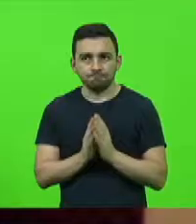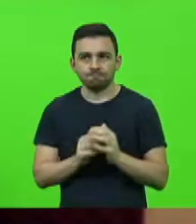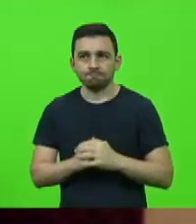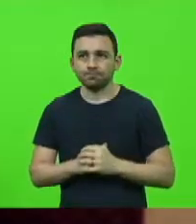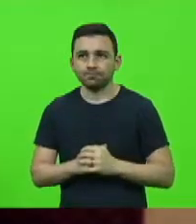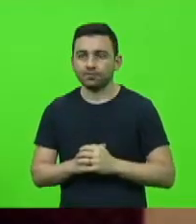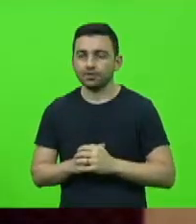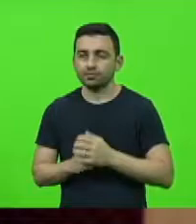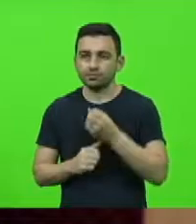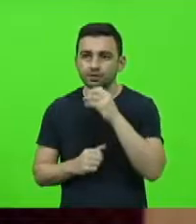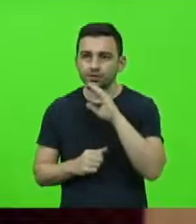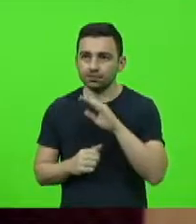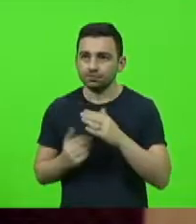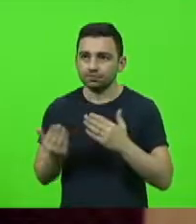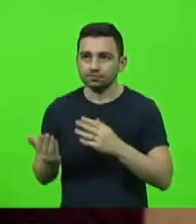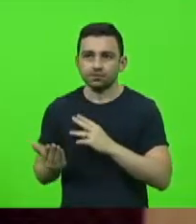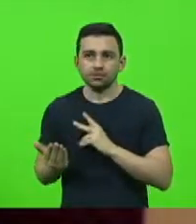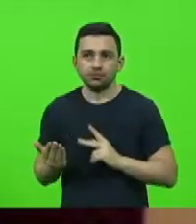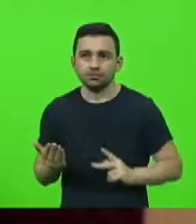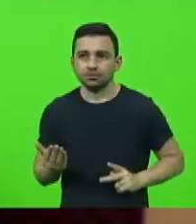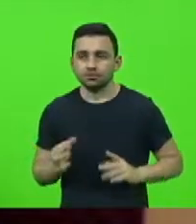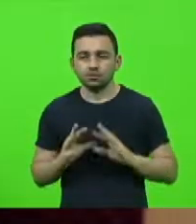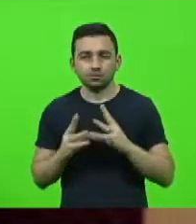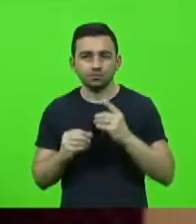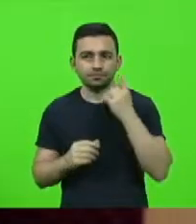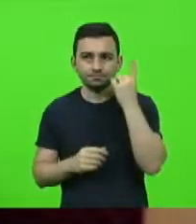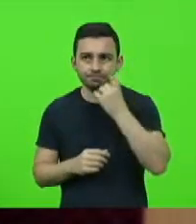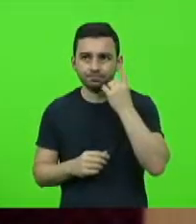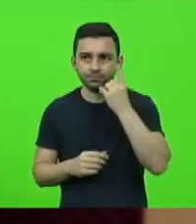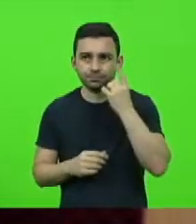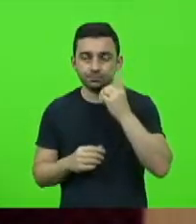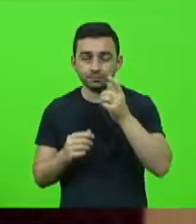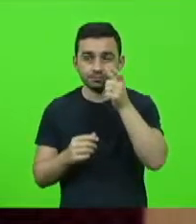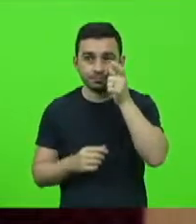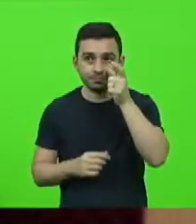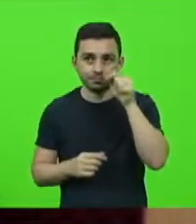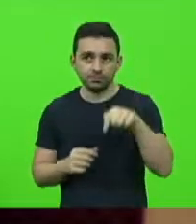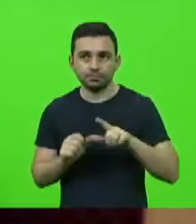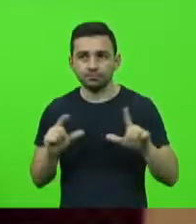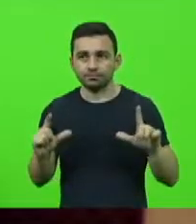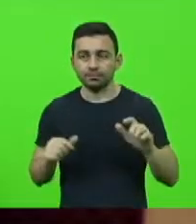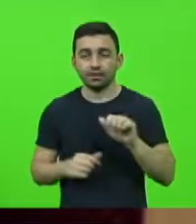senhor presidente, senhores deputados, deputadas, todos que nos acompanham. Ata da